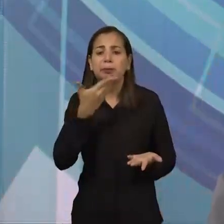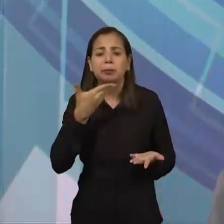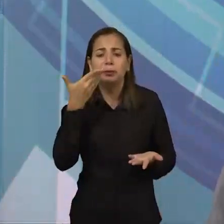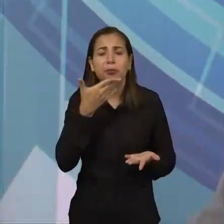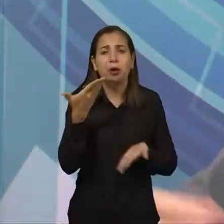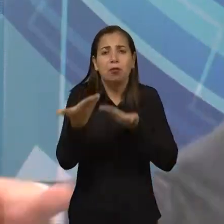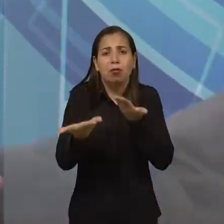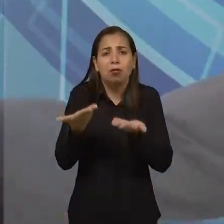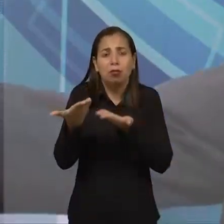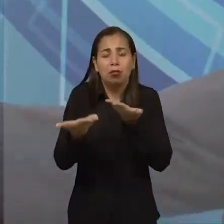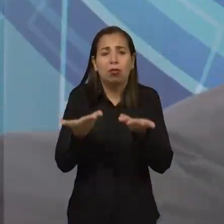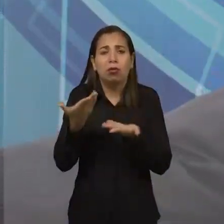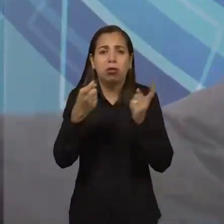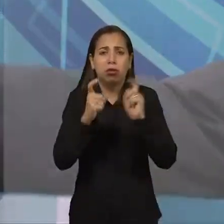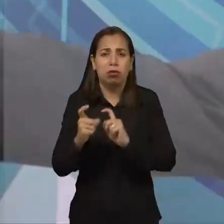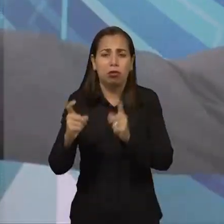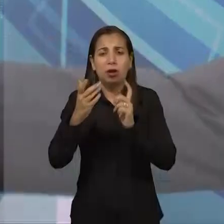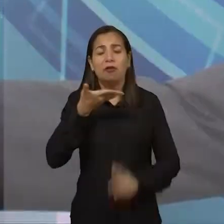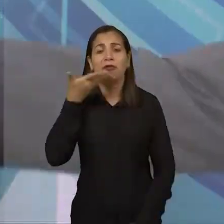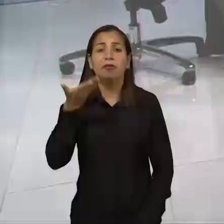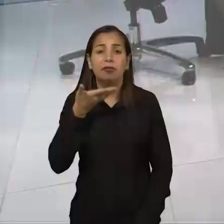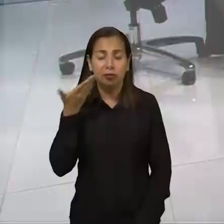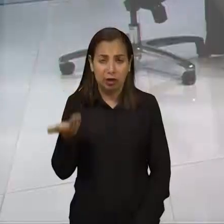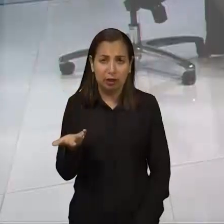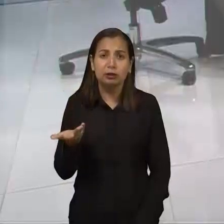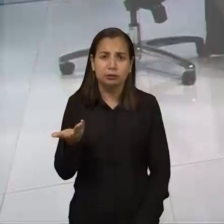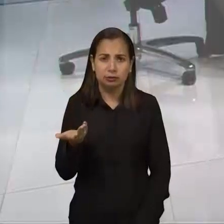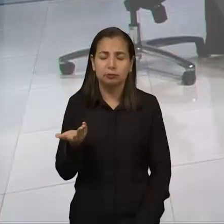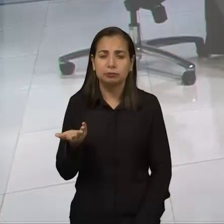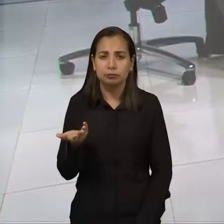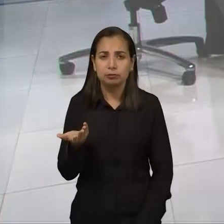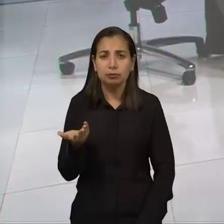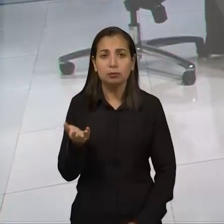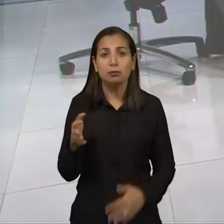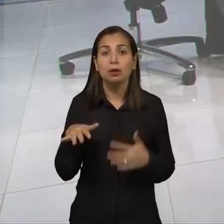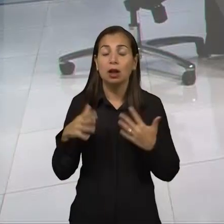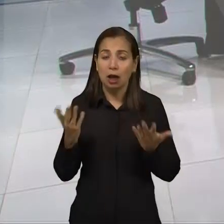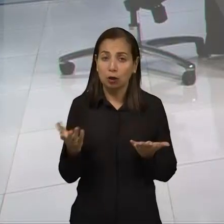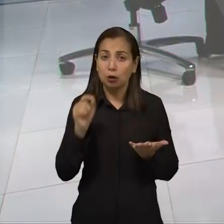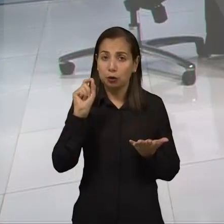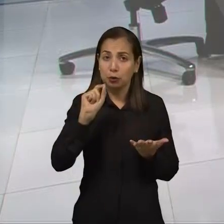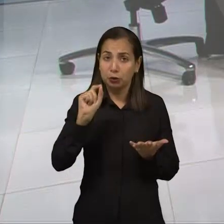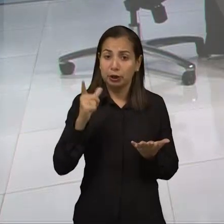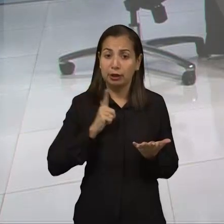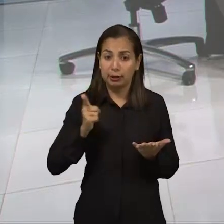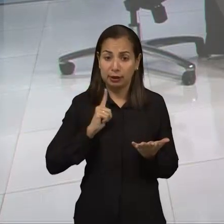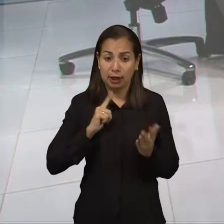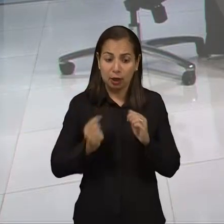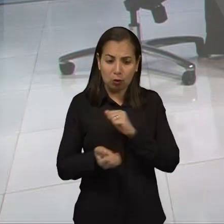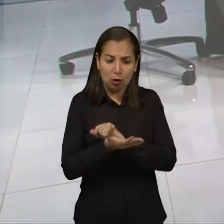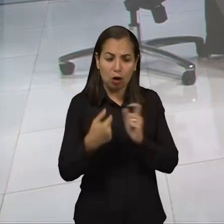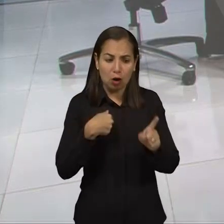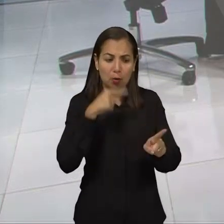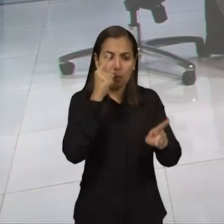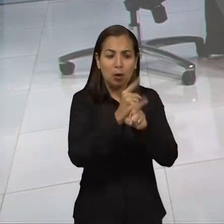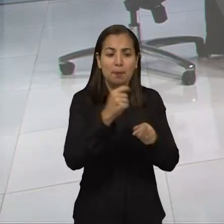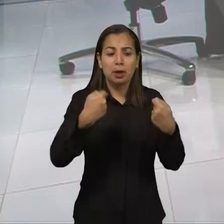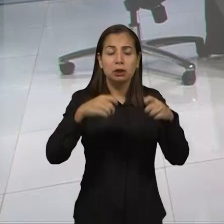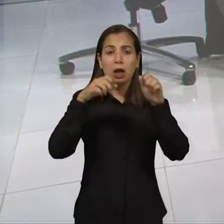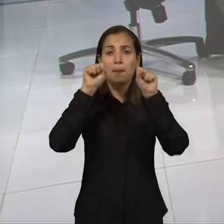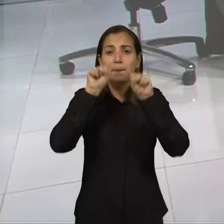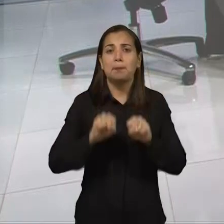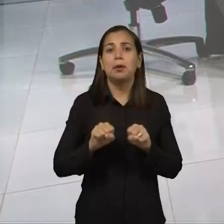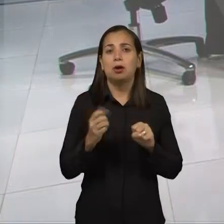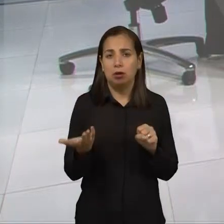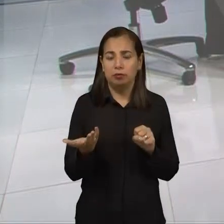fácil. Aliás, agora, no concreto, é outras coisas. Por quê? Porque para encontrar a corrupção, eu tenho que ter prova de alguém. Eu não posso